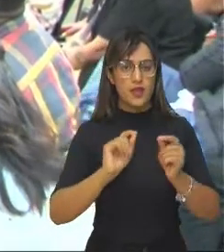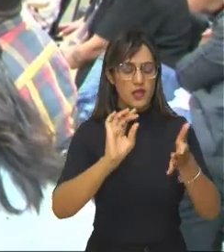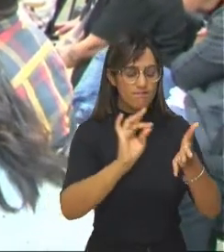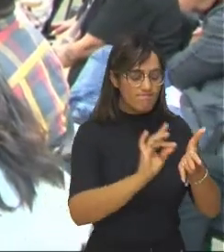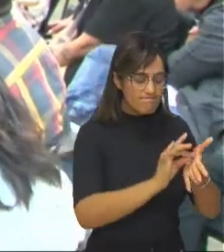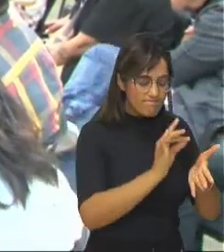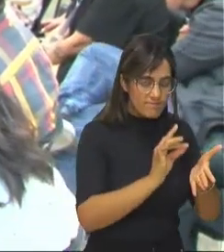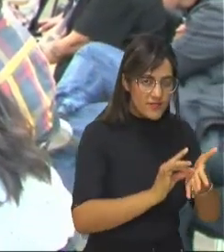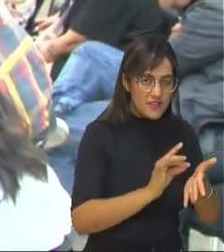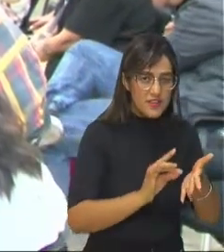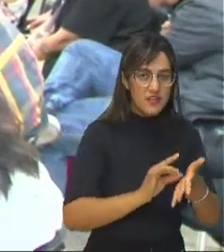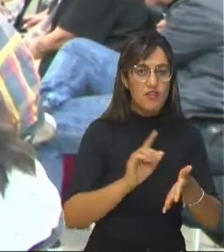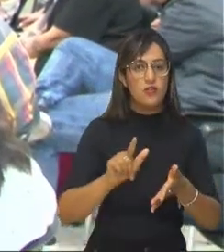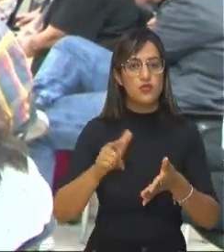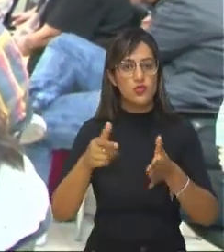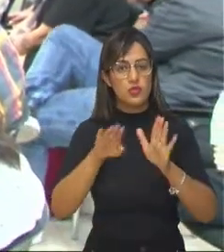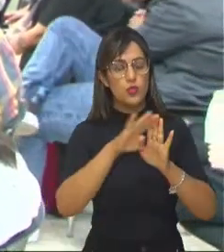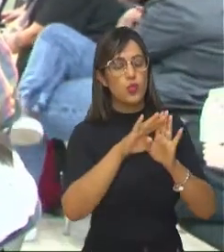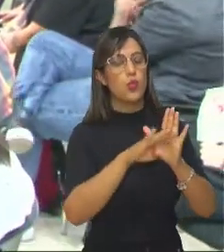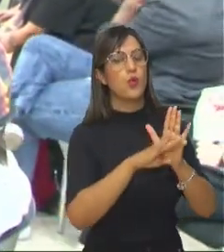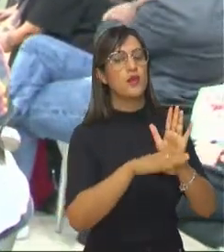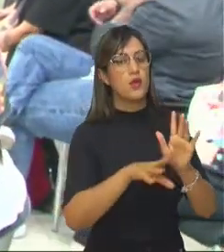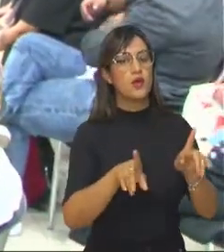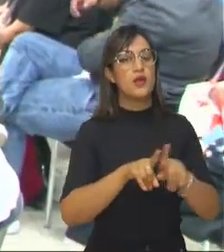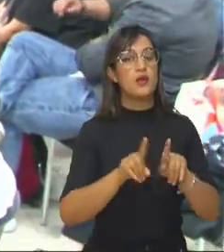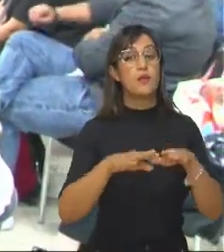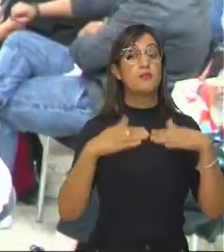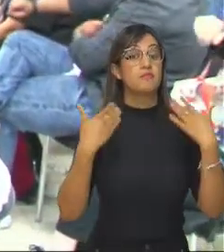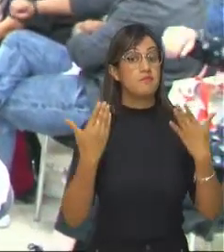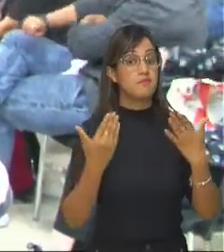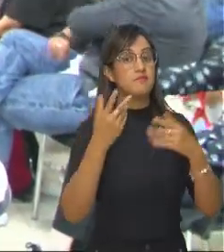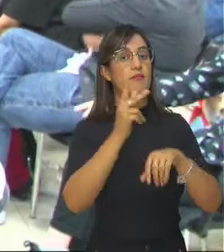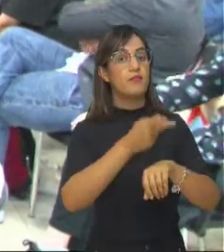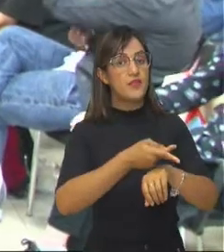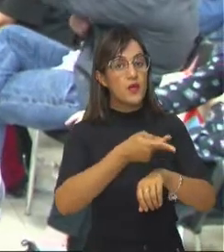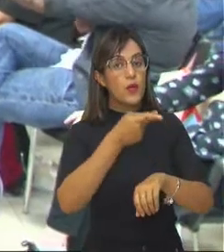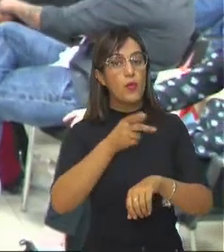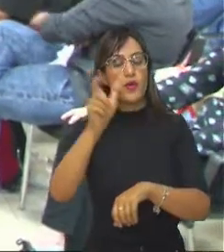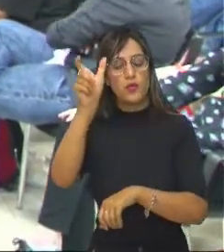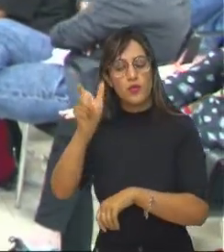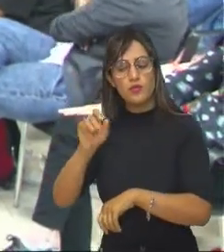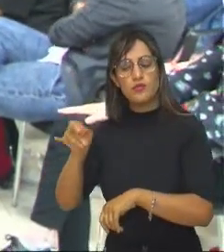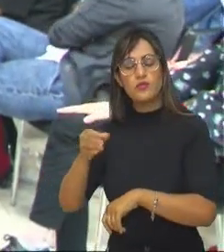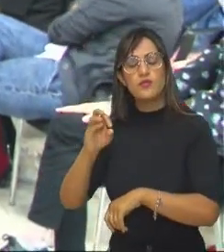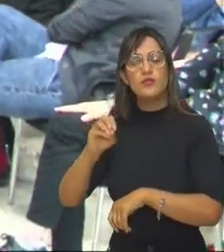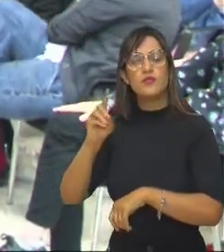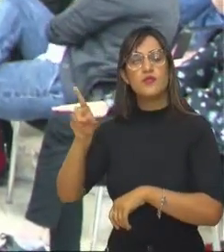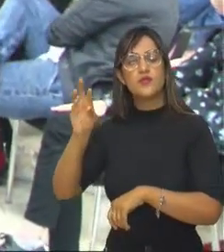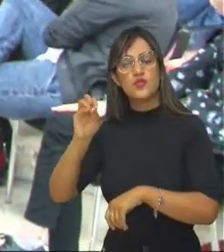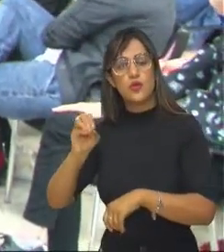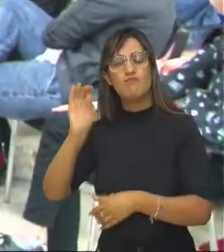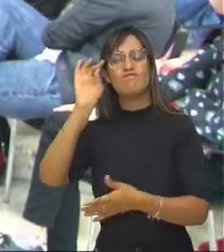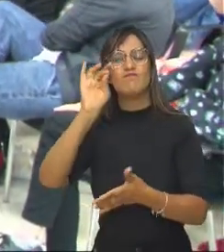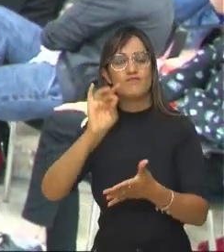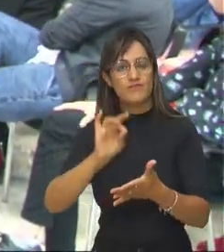nas outras categorias, né? Quem sabe se o prêmio João W. Nery será um prêmio